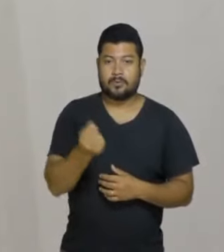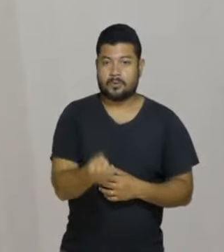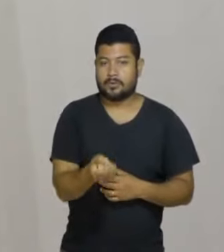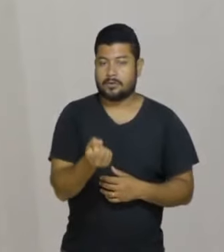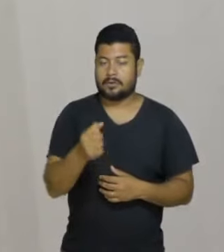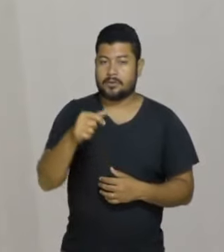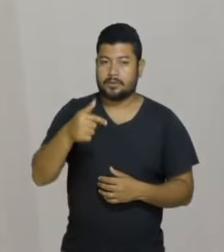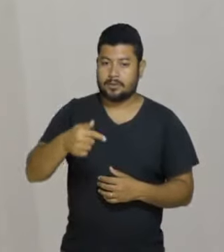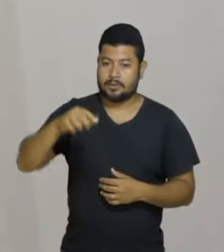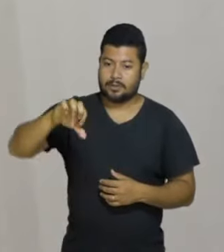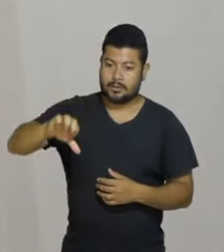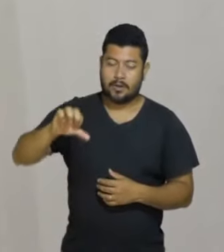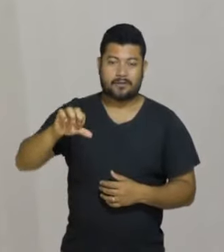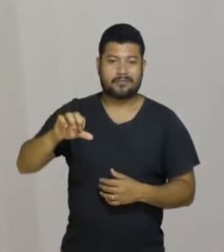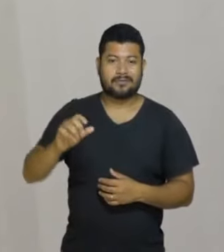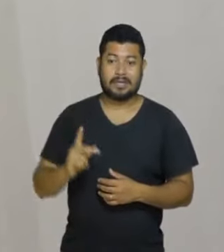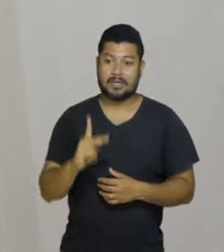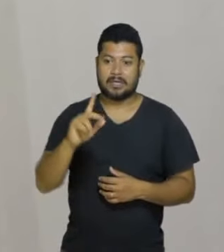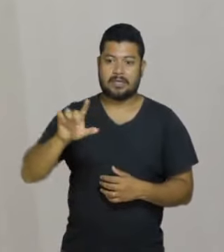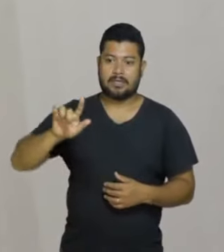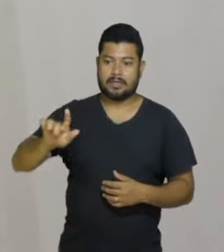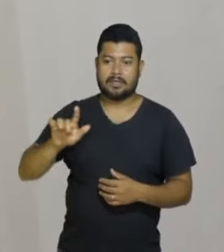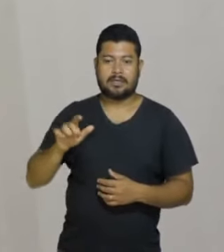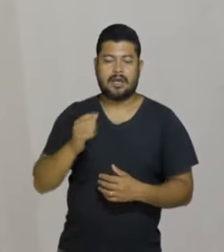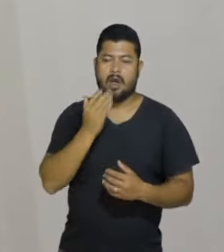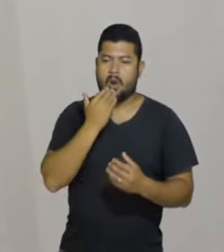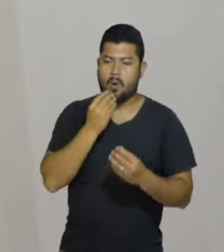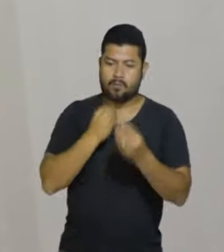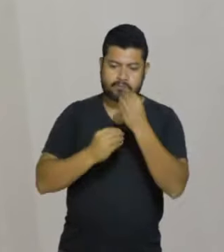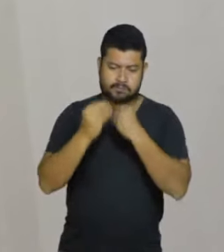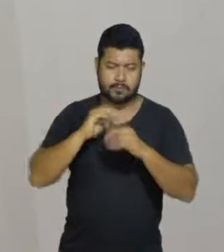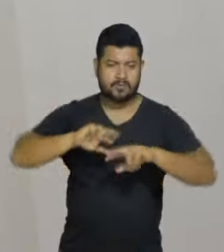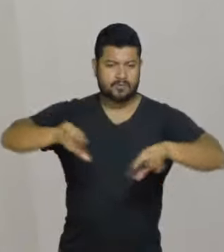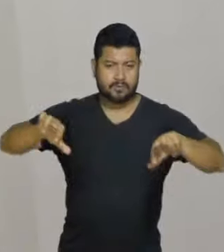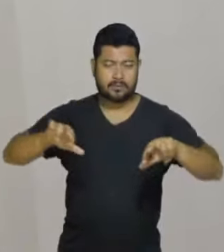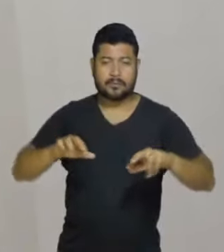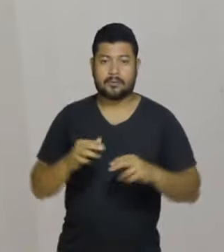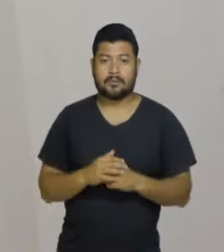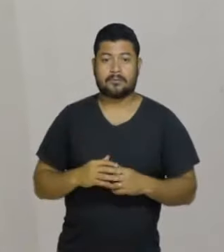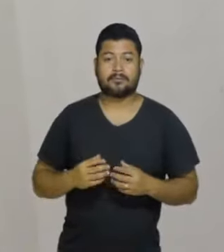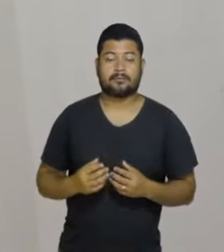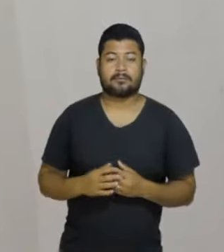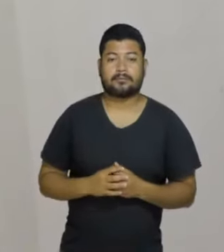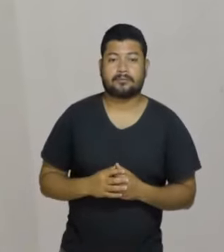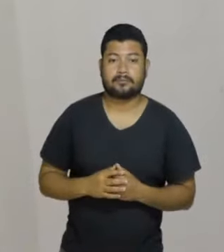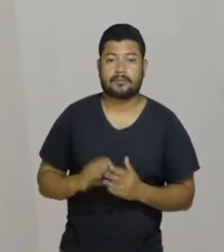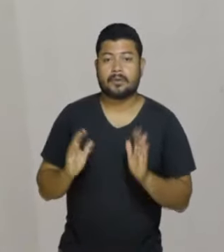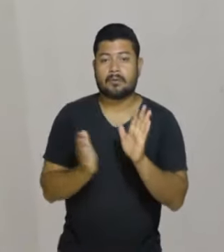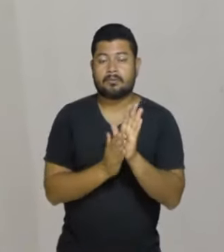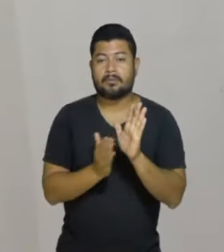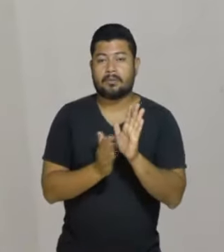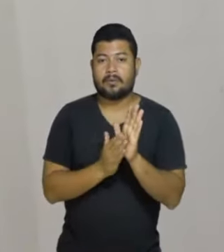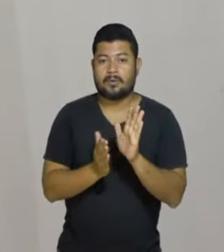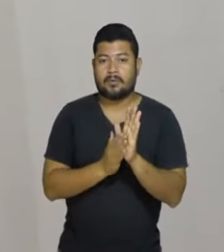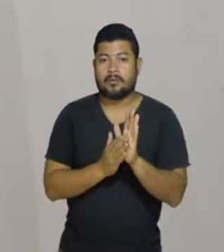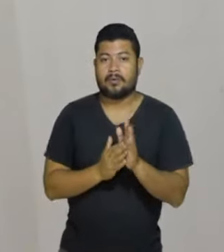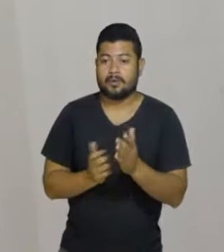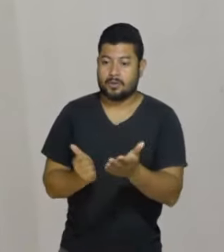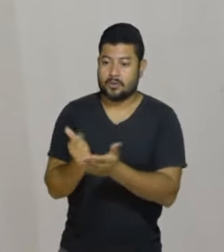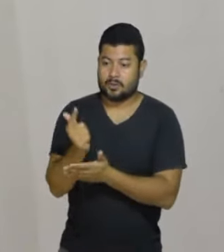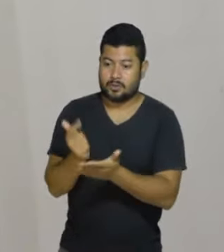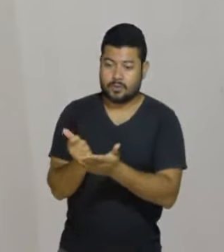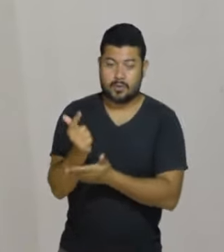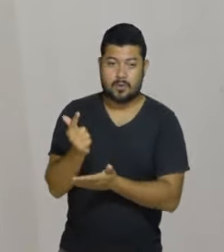406.879 quilos de alimentos, oriundos de propostas do Programa de Aquisição de Alimentos na modalidade de compra com